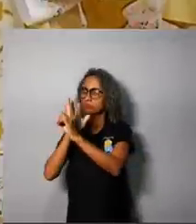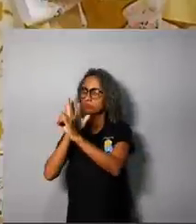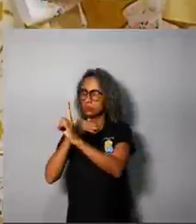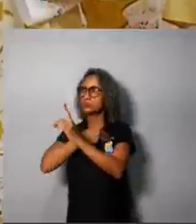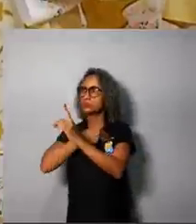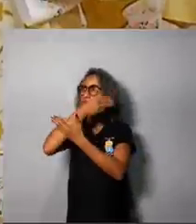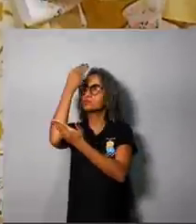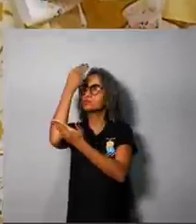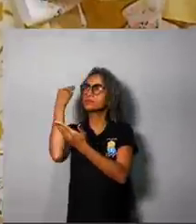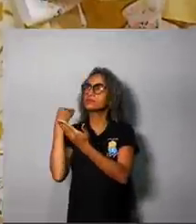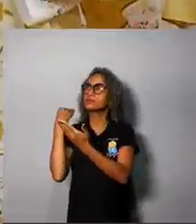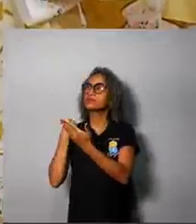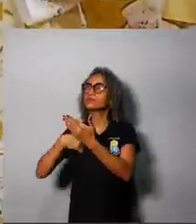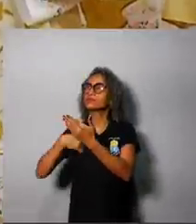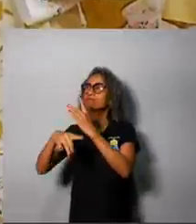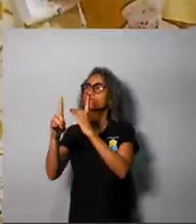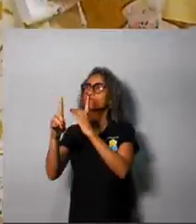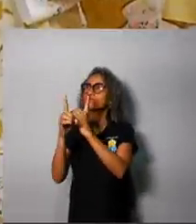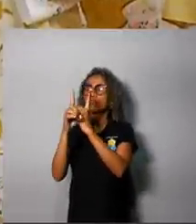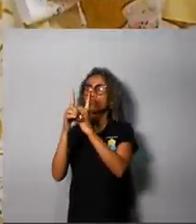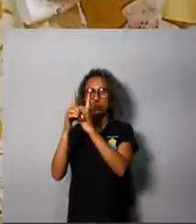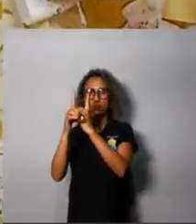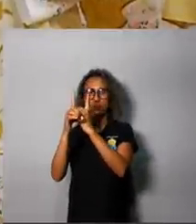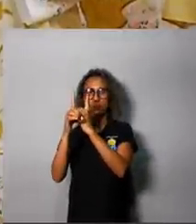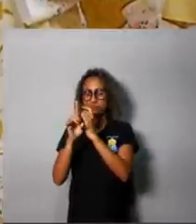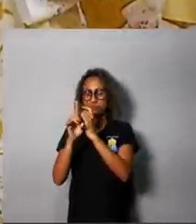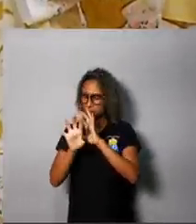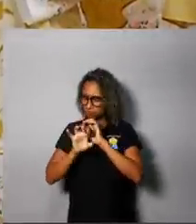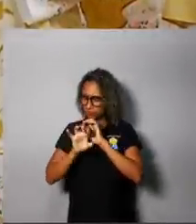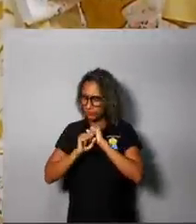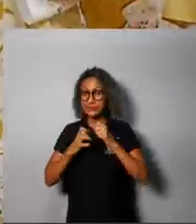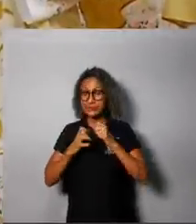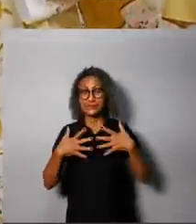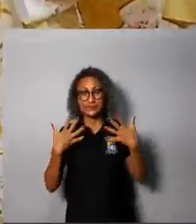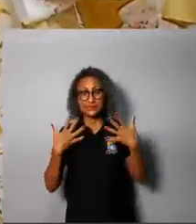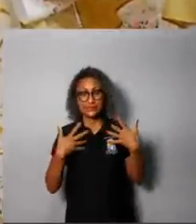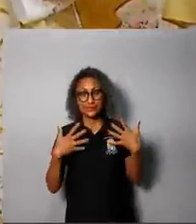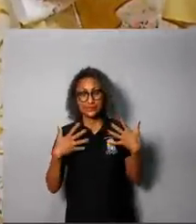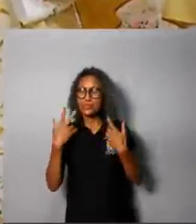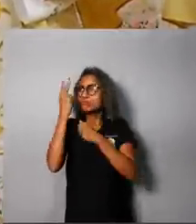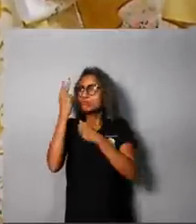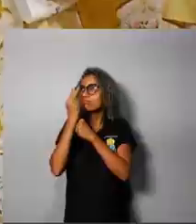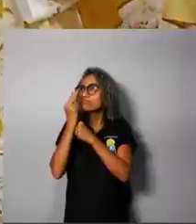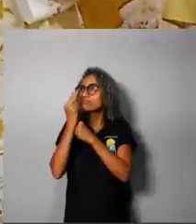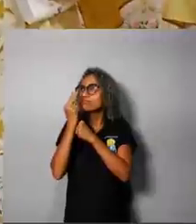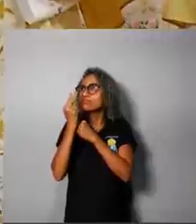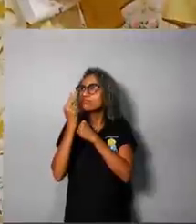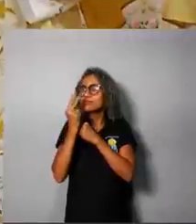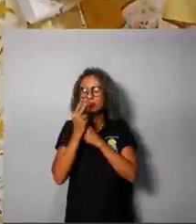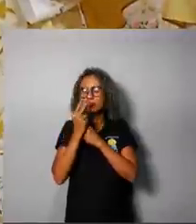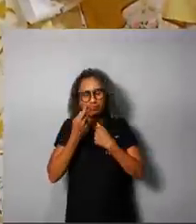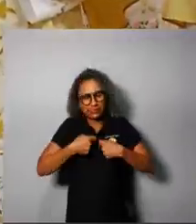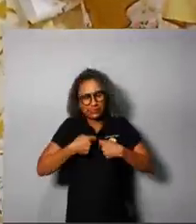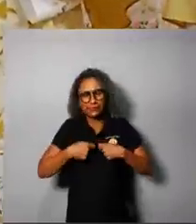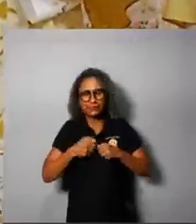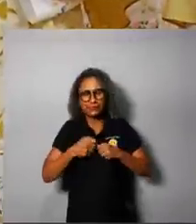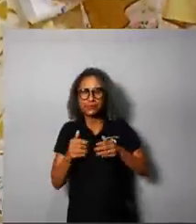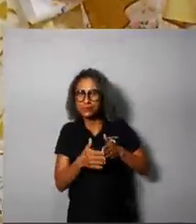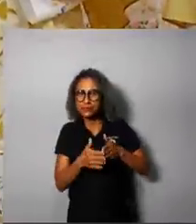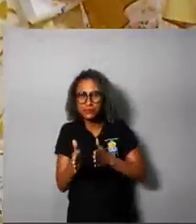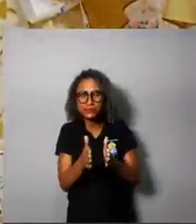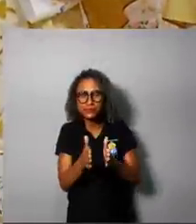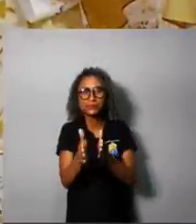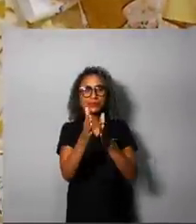encontrem o ânimo, o amparo, a proteção de que precisam em sua caminhada, e para que todas